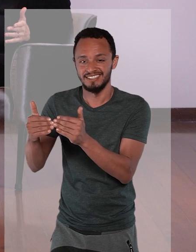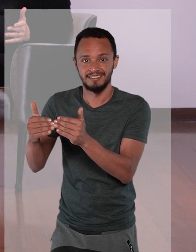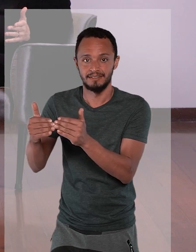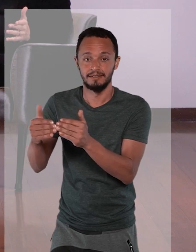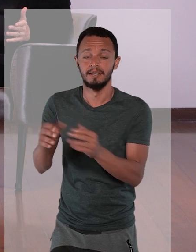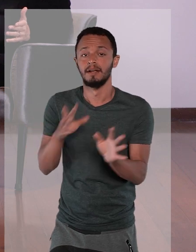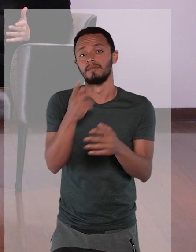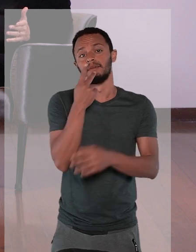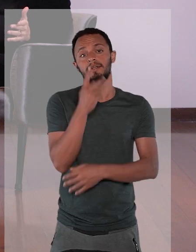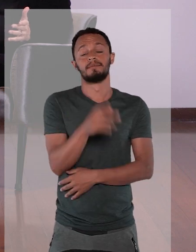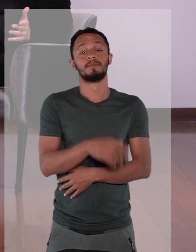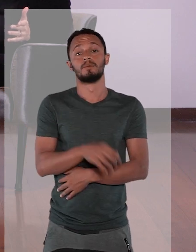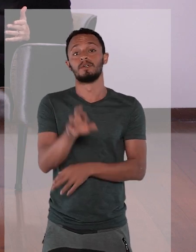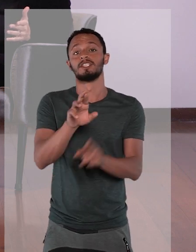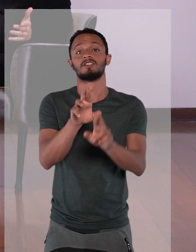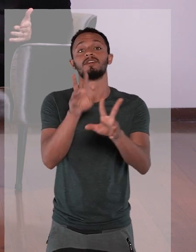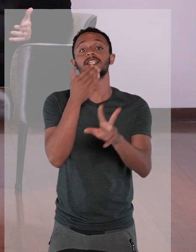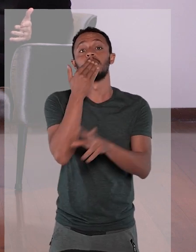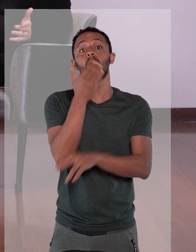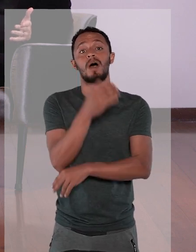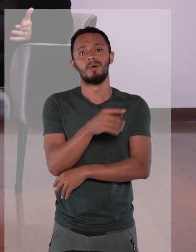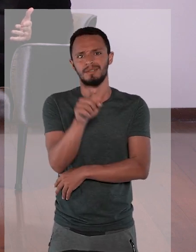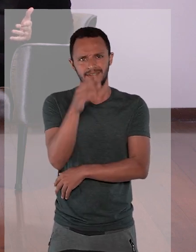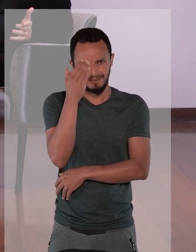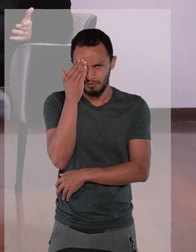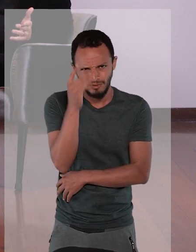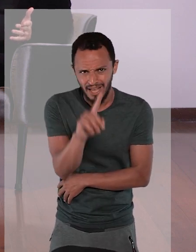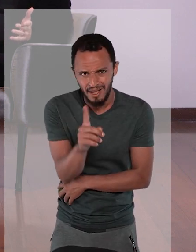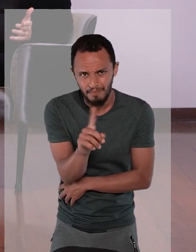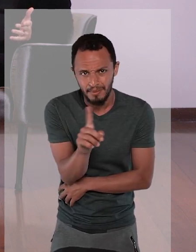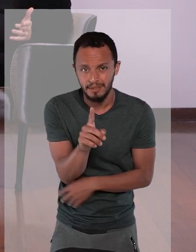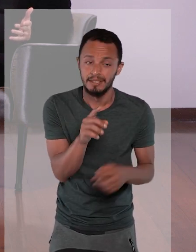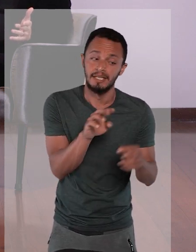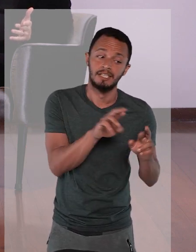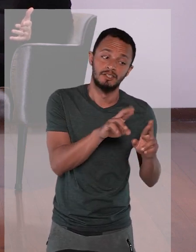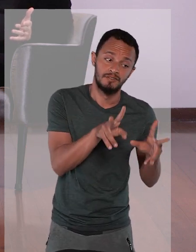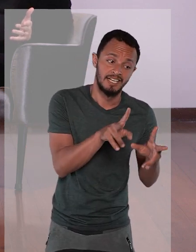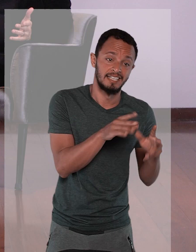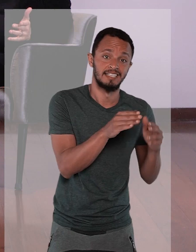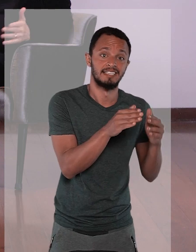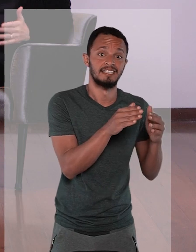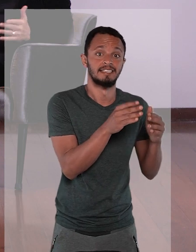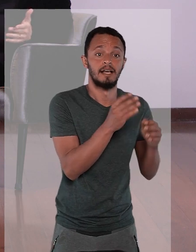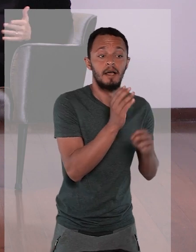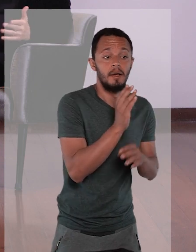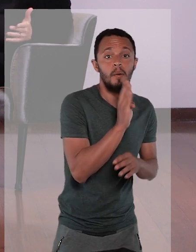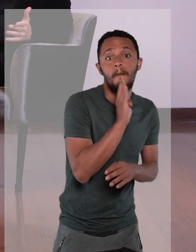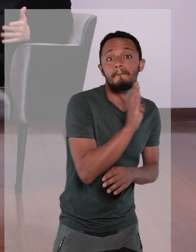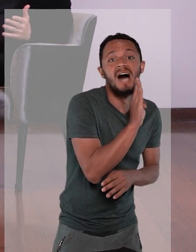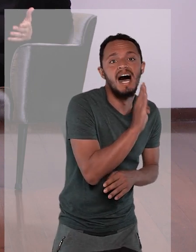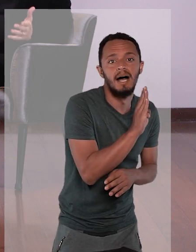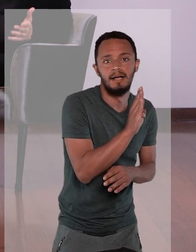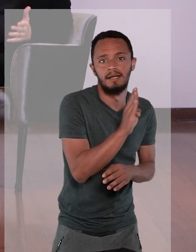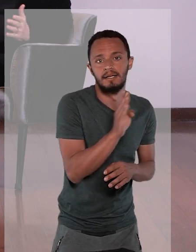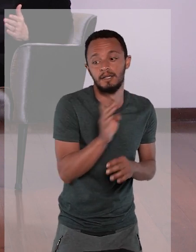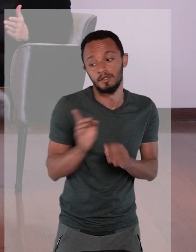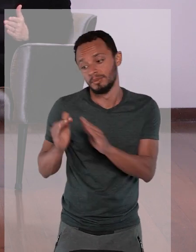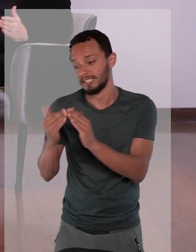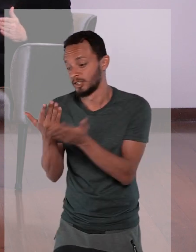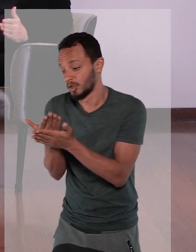escola está perdido, né? Porque nós estamos mal, não sabe a diferença.